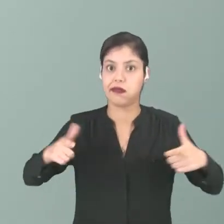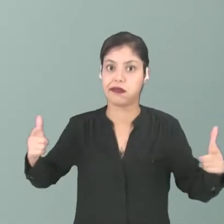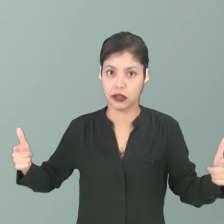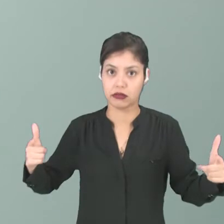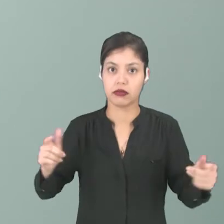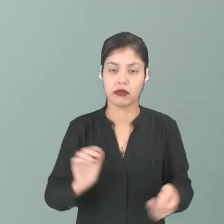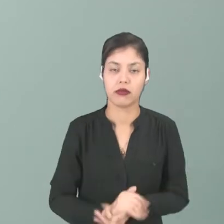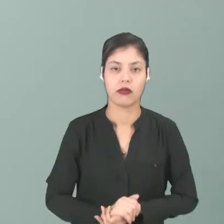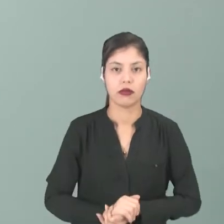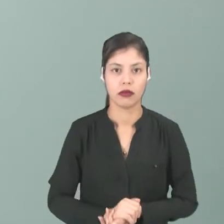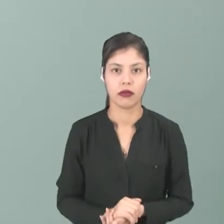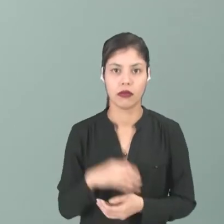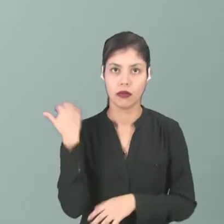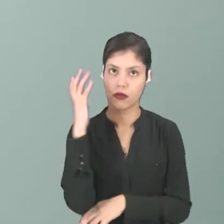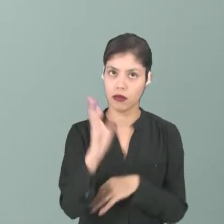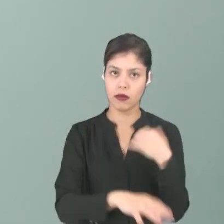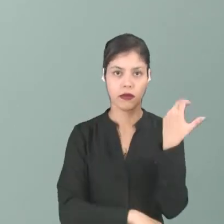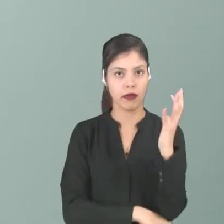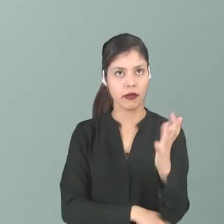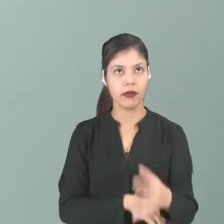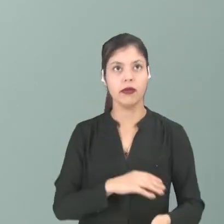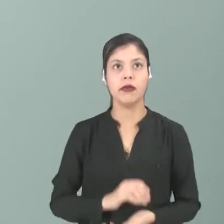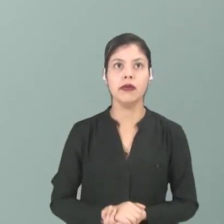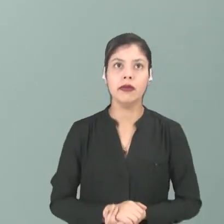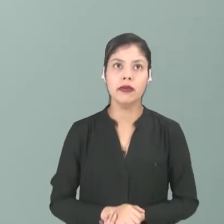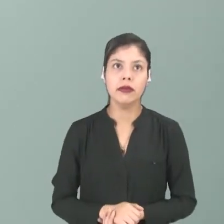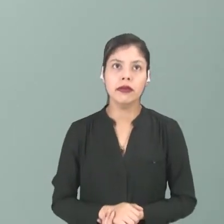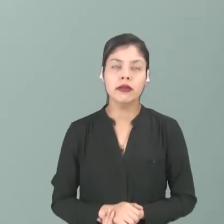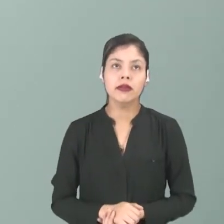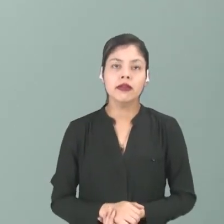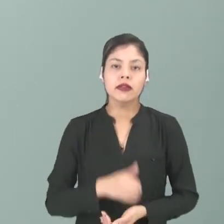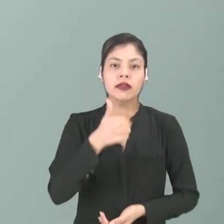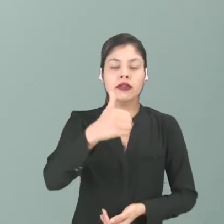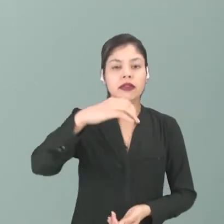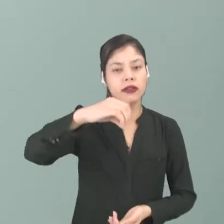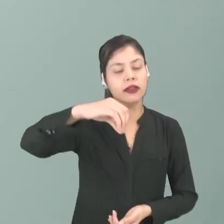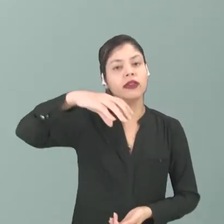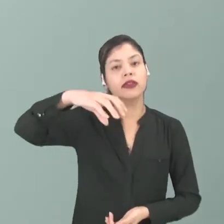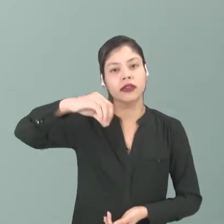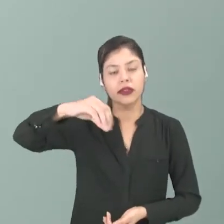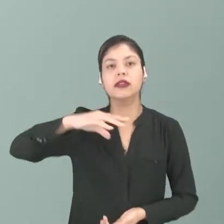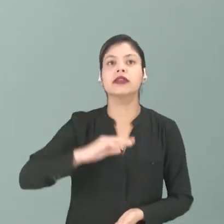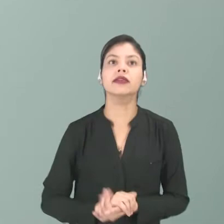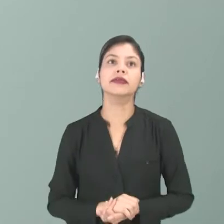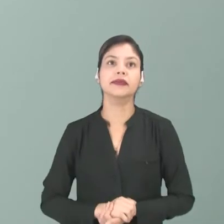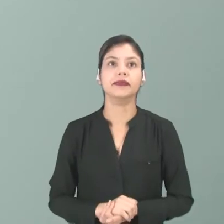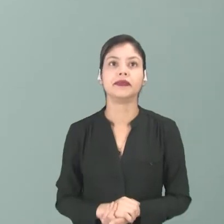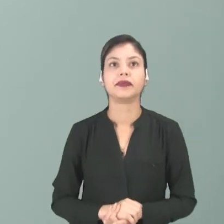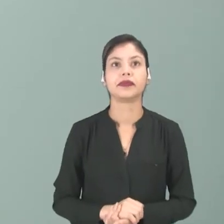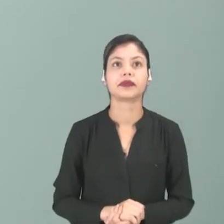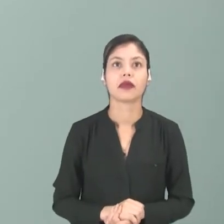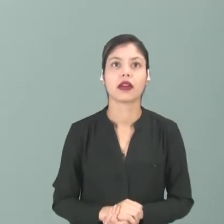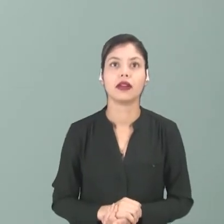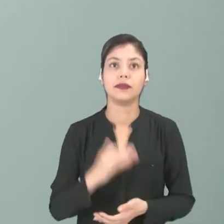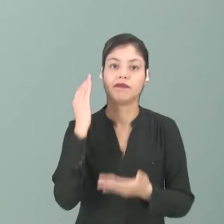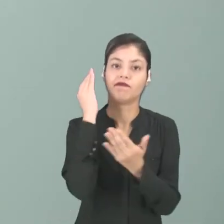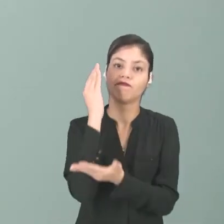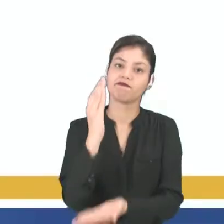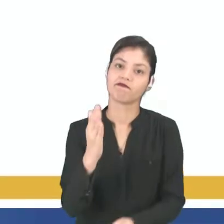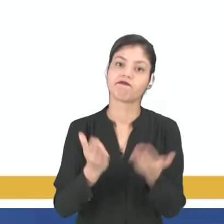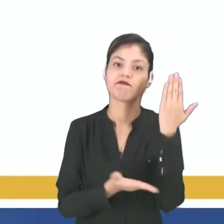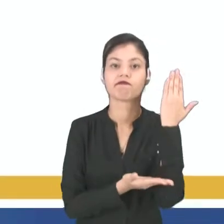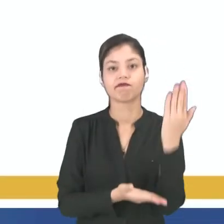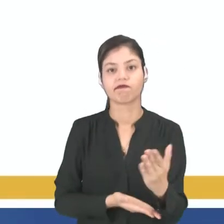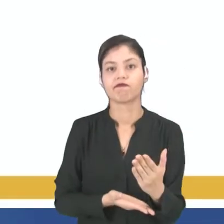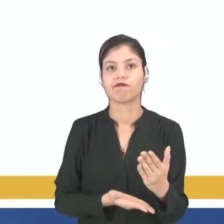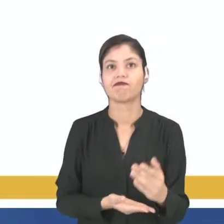e descontrolada dos recursos naturais. E aí, em 1990, se intensifica o desmatamento